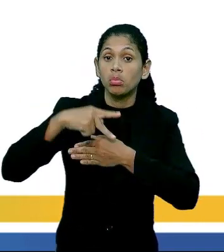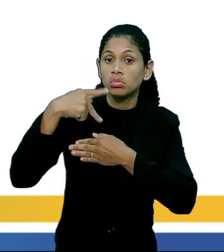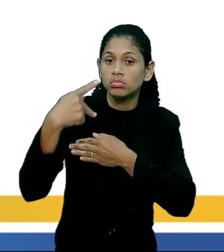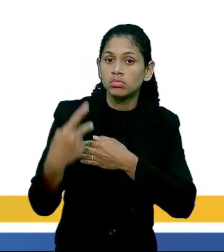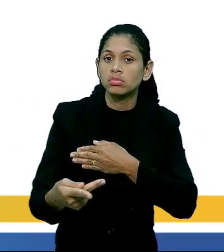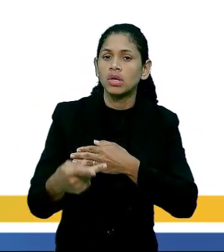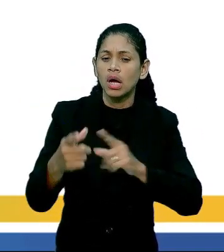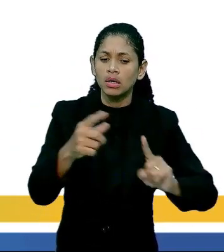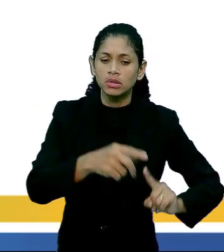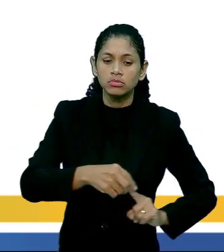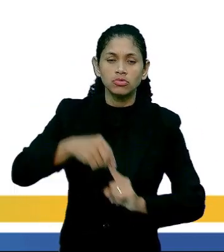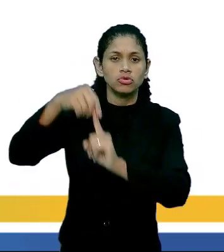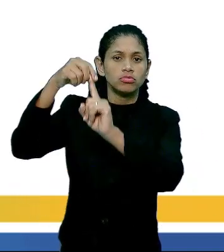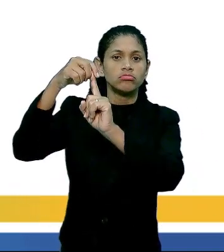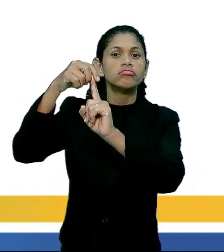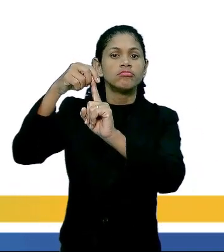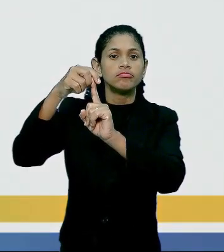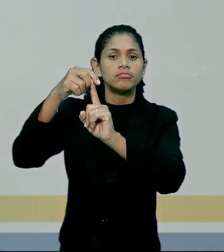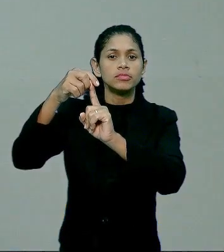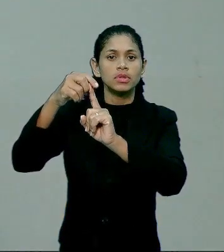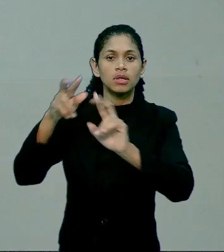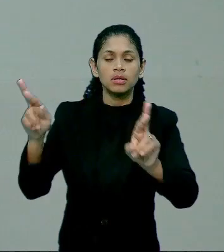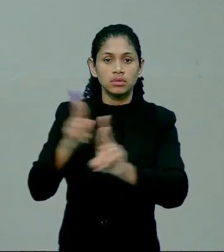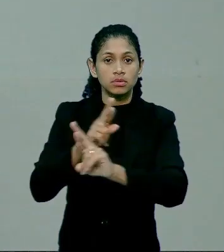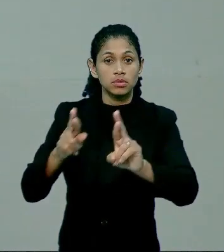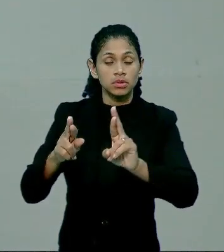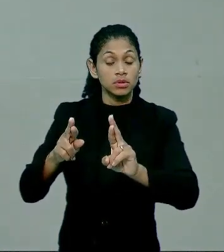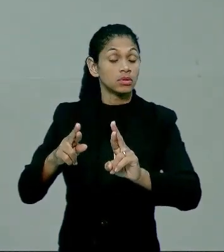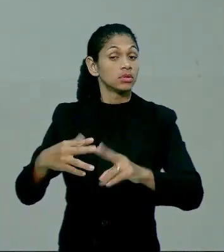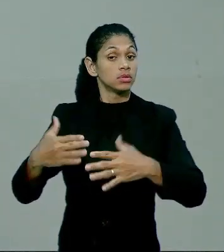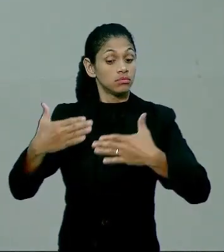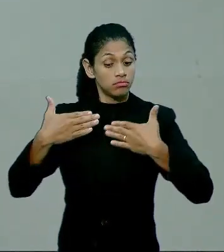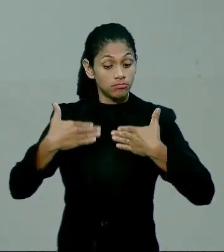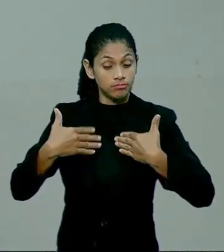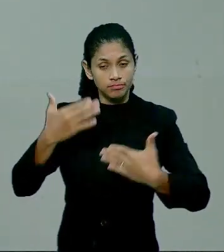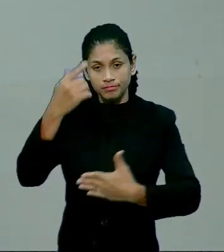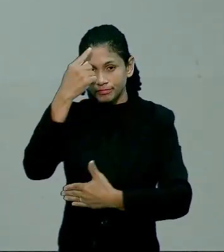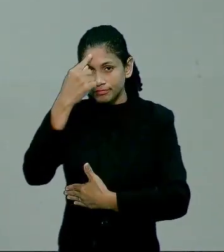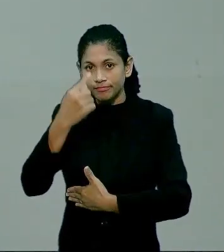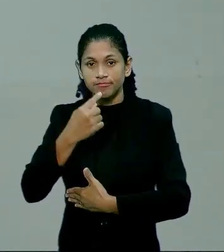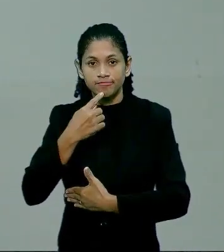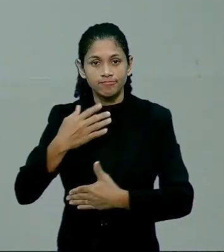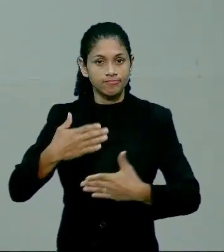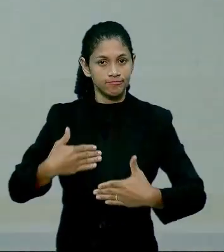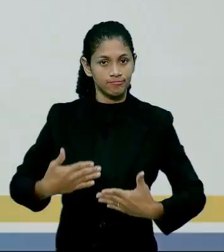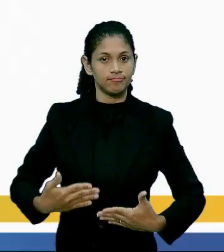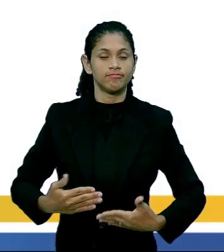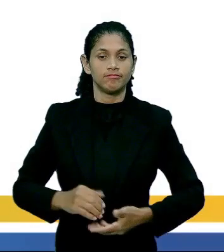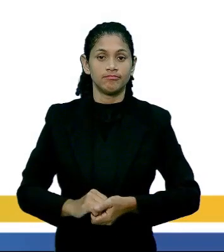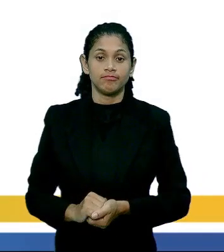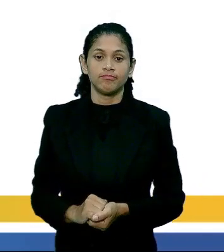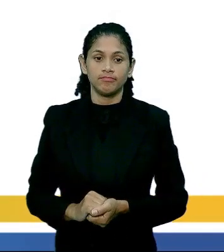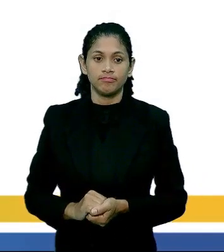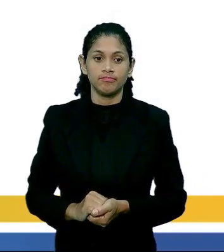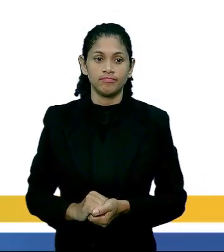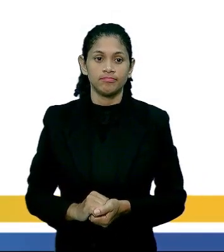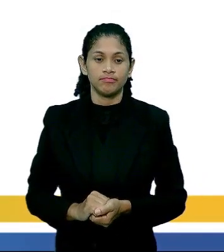valorização da sociedade relacionada à imagem corporal. Vamos precisar do texto? Vamos tentar? Não. Vamos